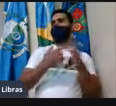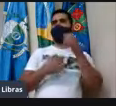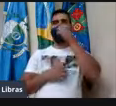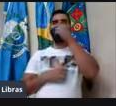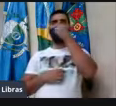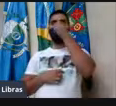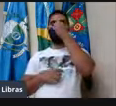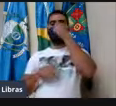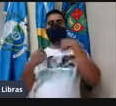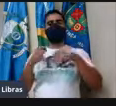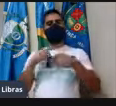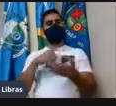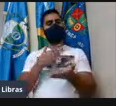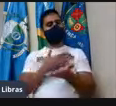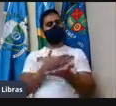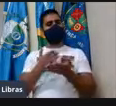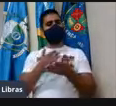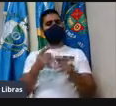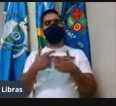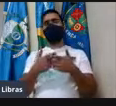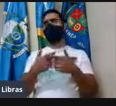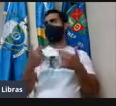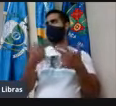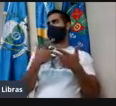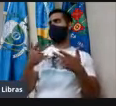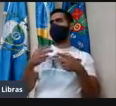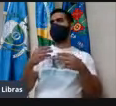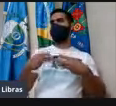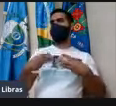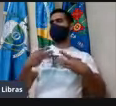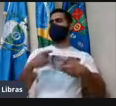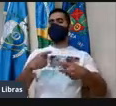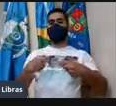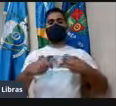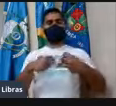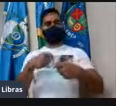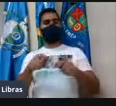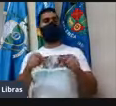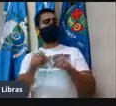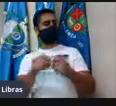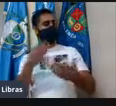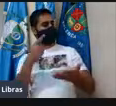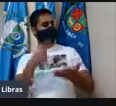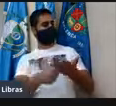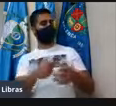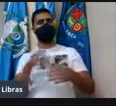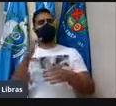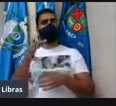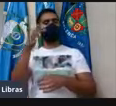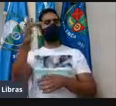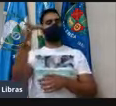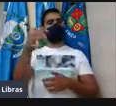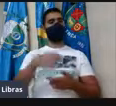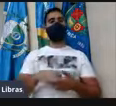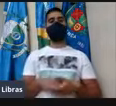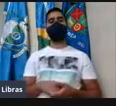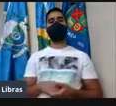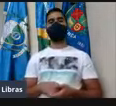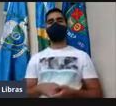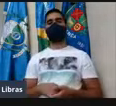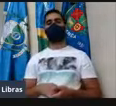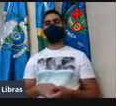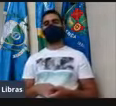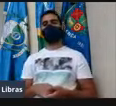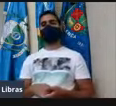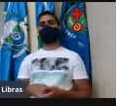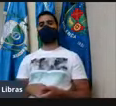ter o início, porque isso é uma cobrança que o Ministério da Economia vai fazer no futuro, embora ele